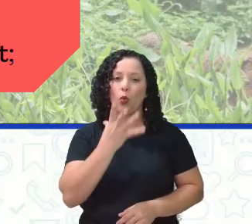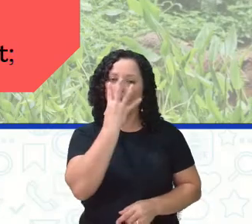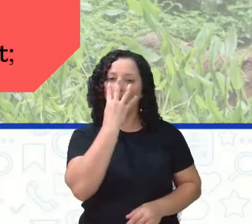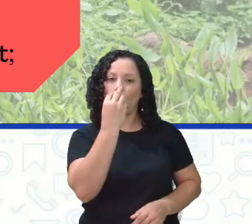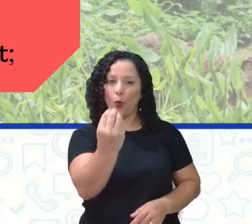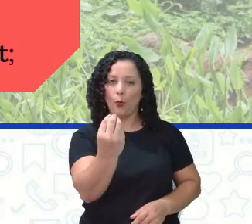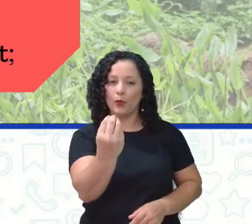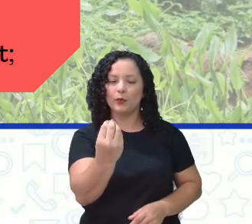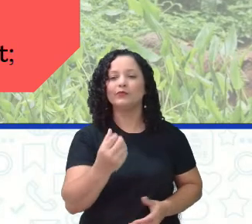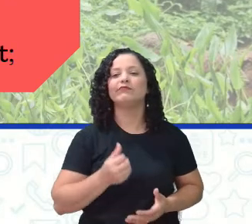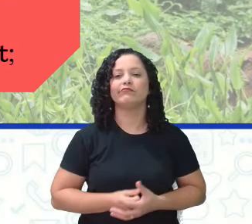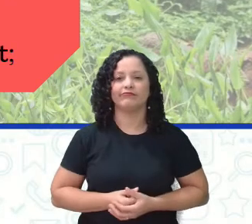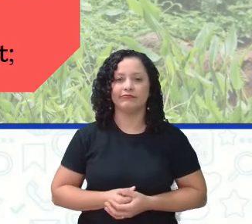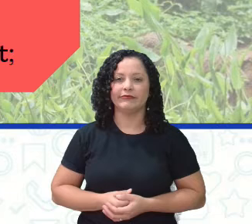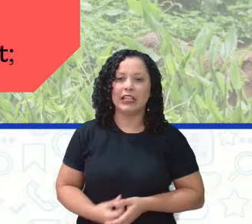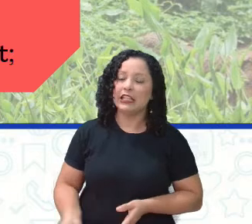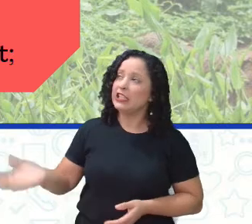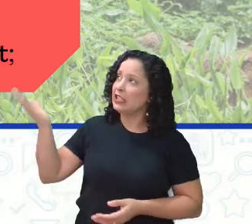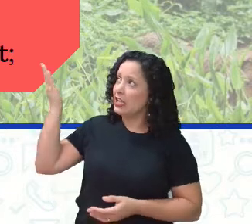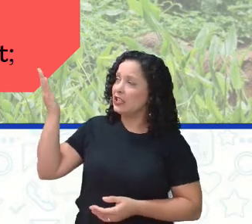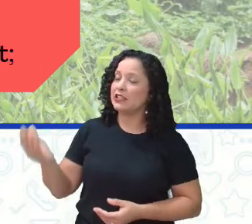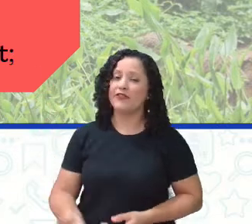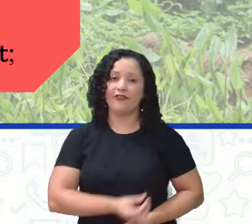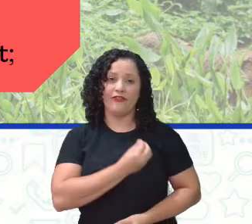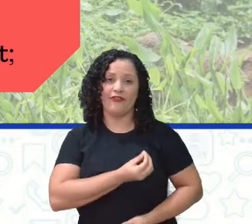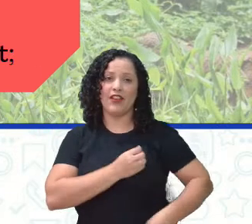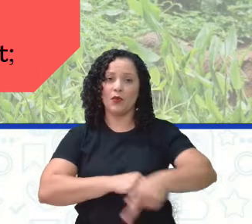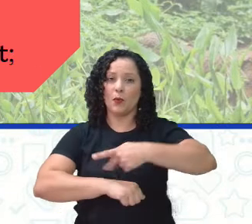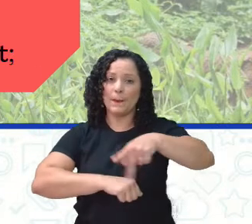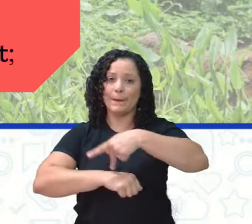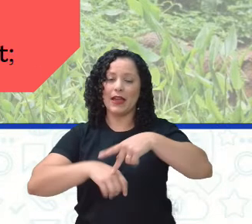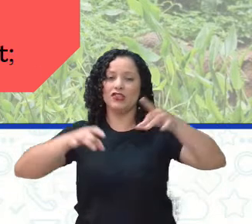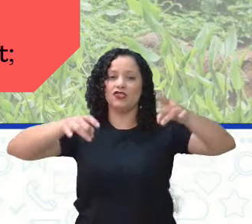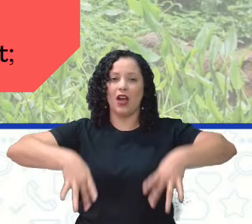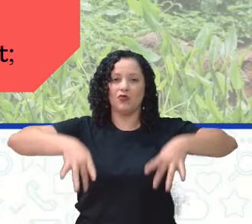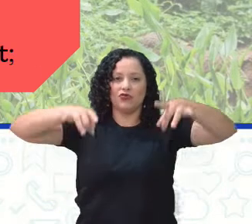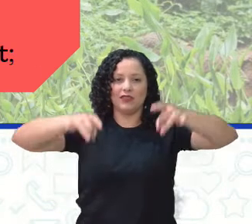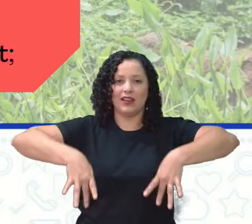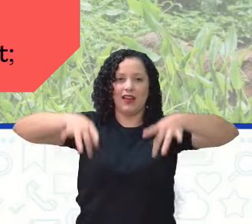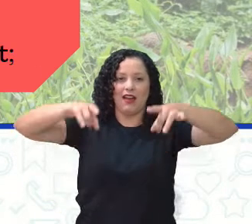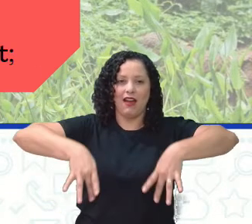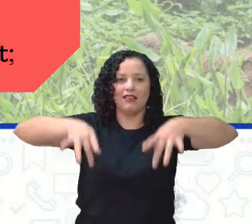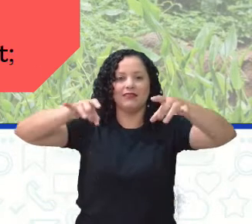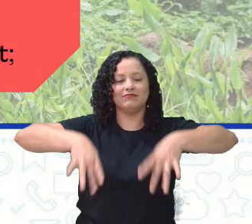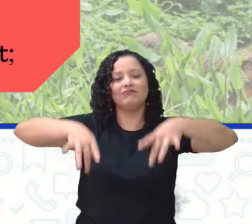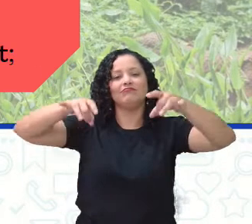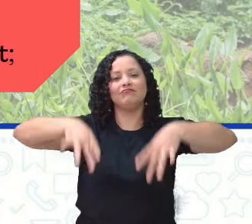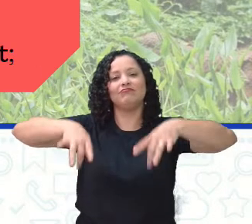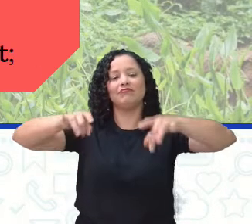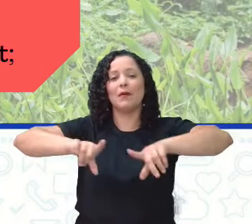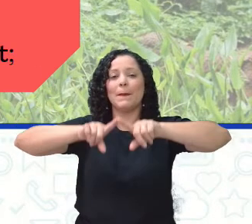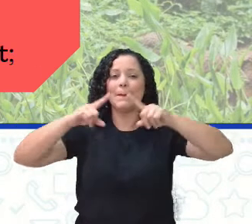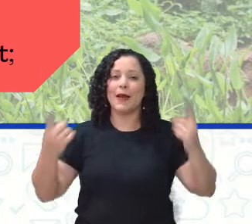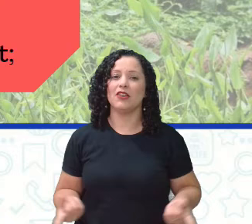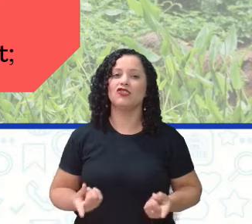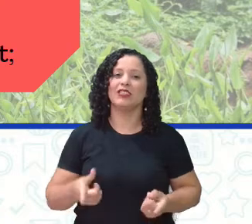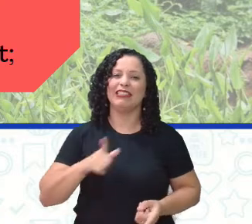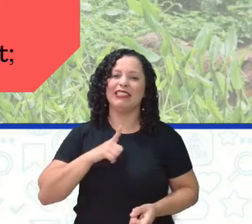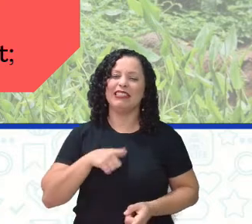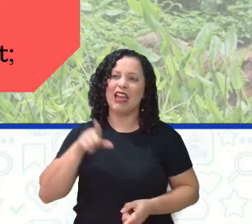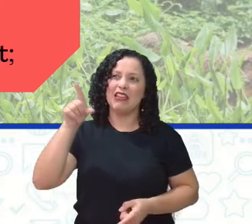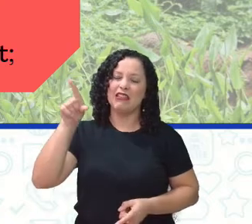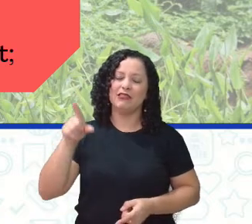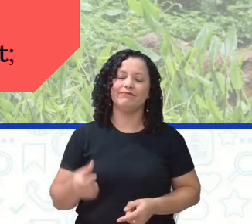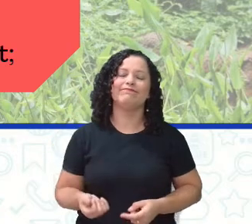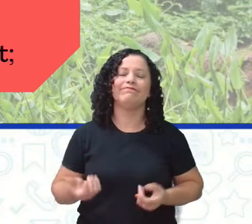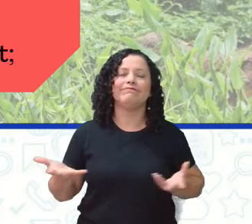da Tasmânia, né? O lobo da Tasmânia vivia na Austrália, na Tasmânia, em Nova Guiné, tá? E pela caça, esse